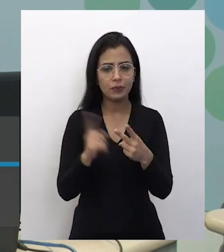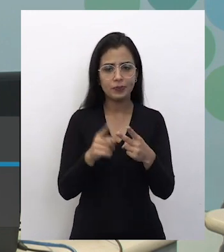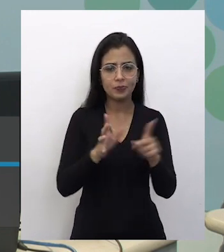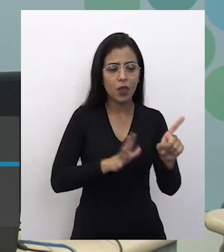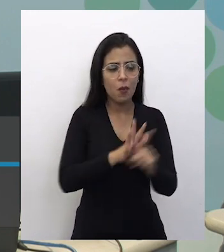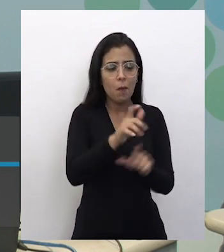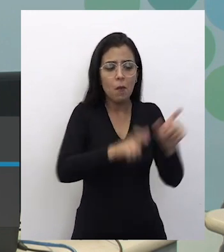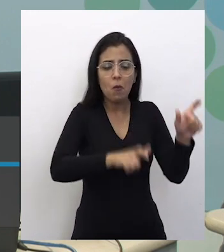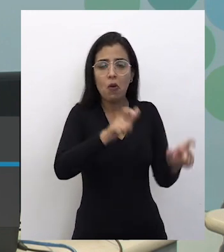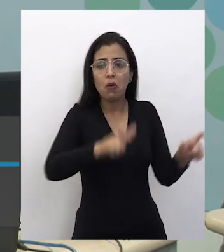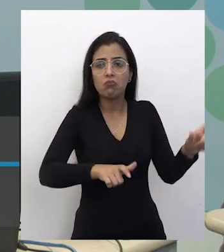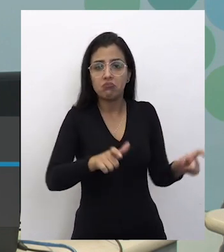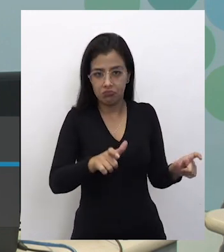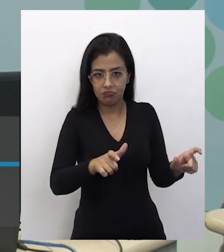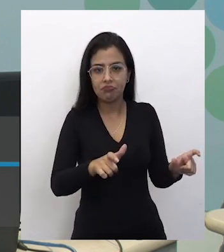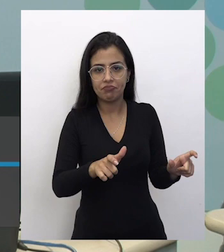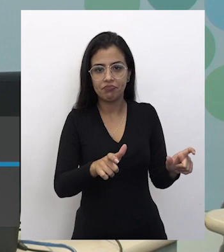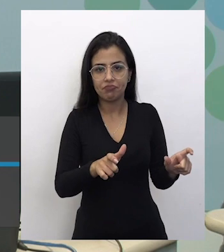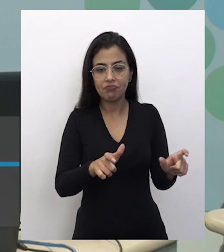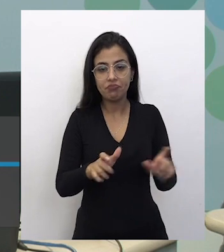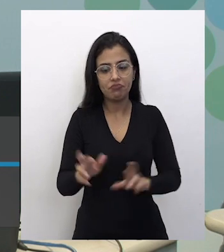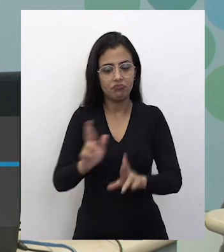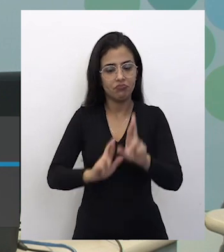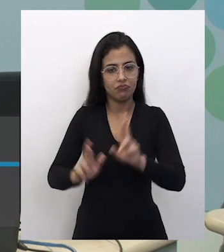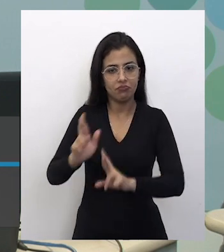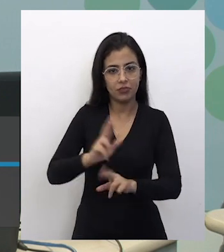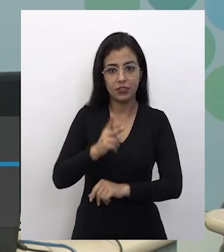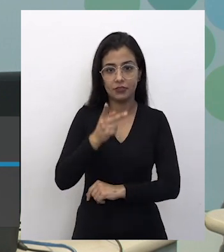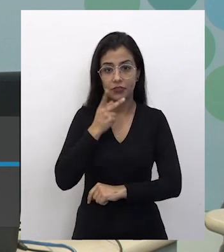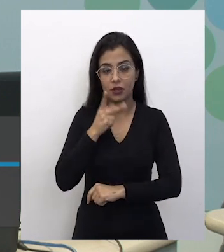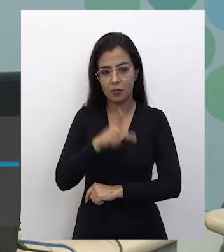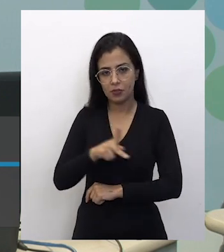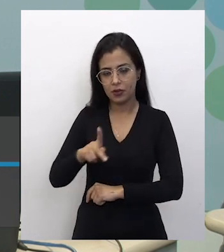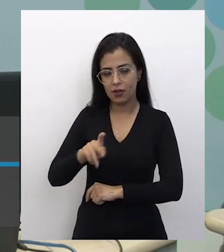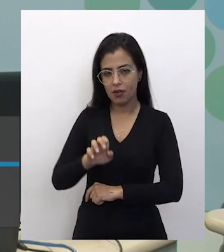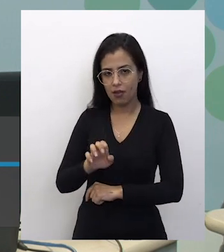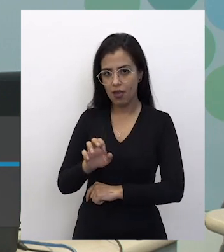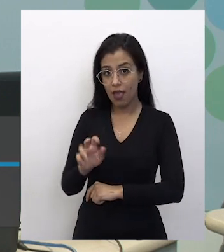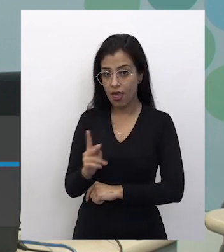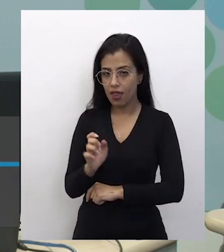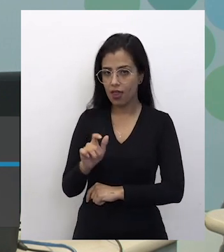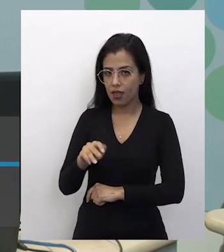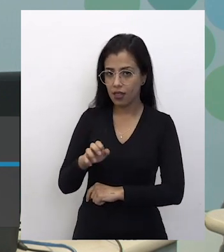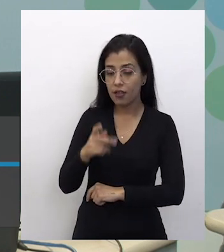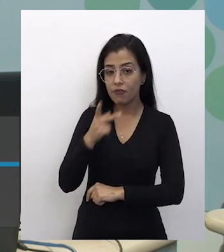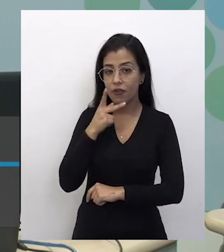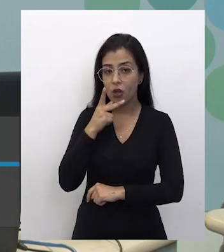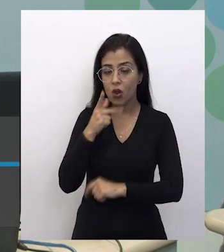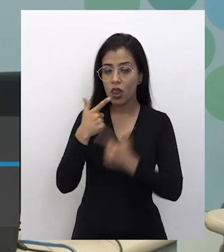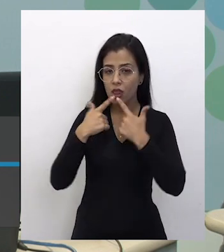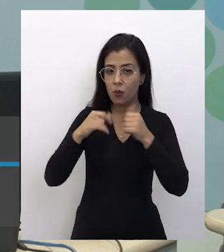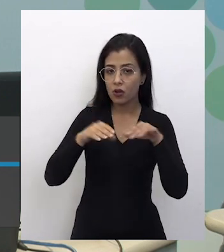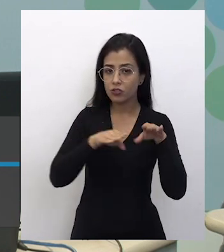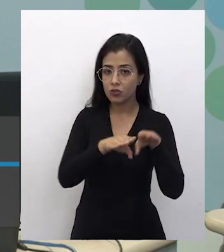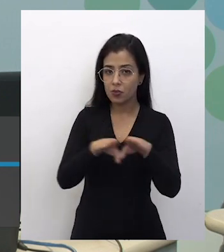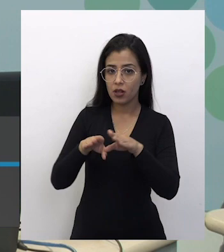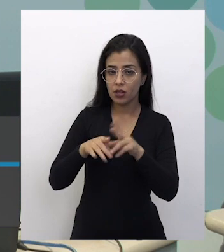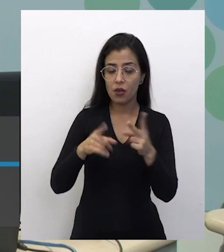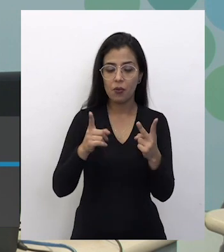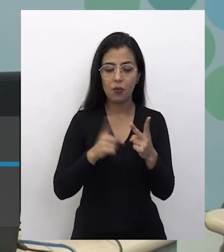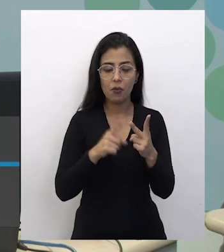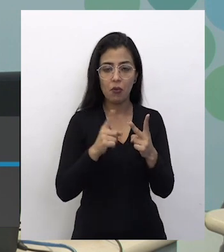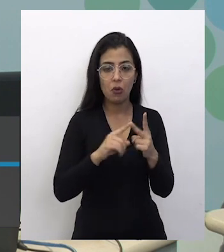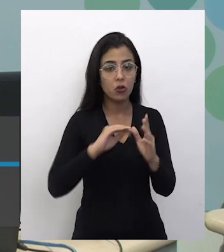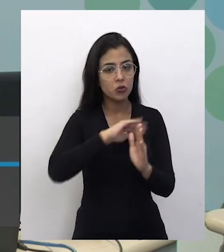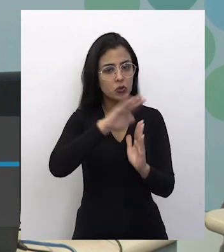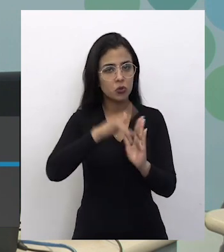público-alvo desse texto, né? Os professores e alunos respondendo a Prohelena, dizendo que a linguagem é padrão e o público todas as pessoas, no sentido